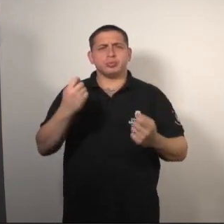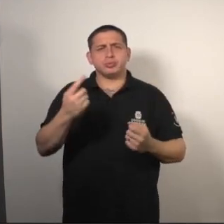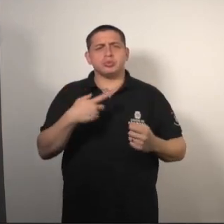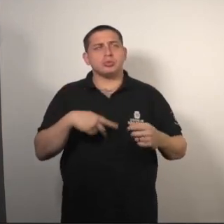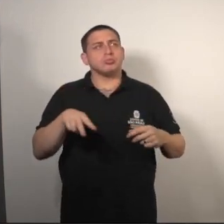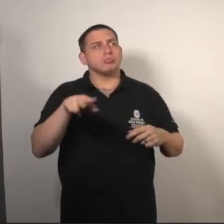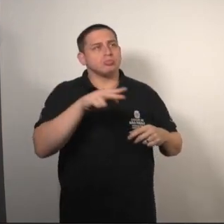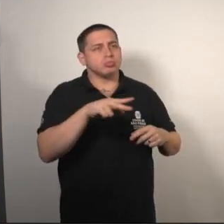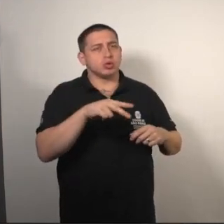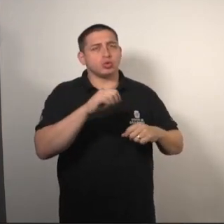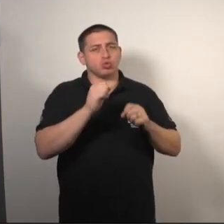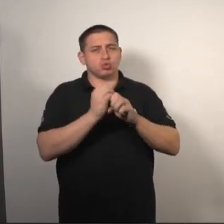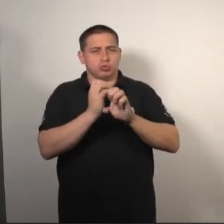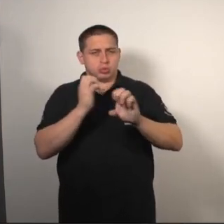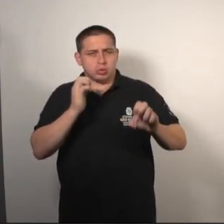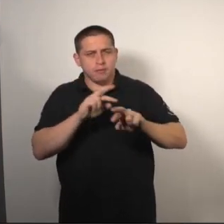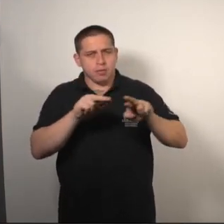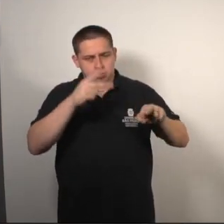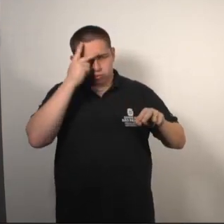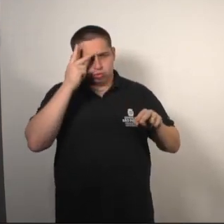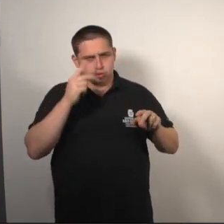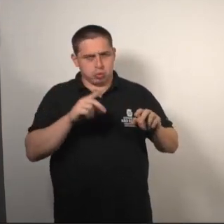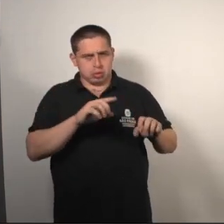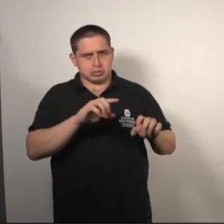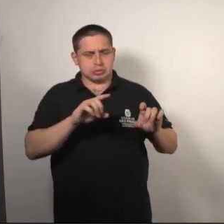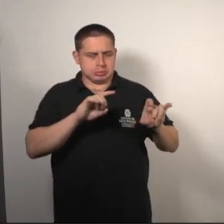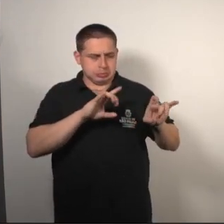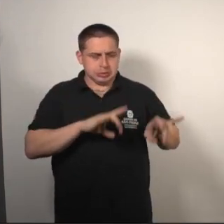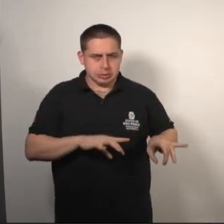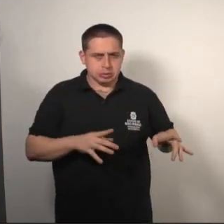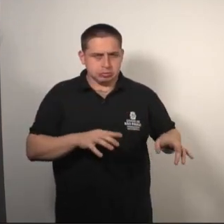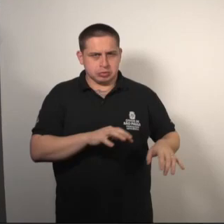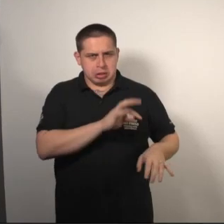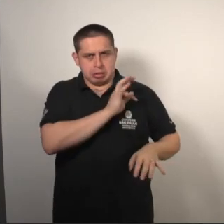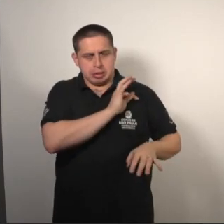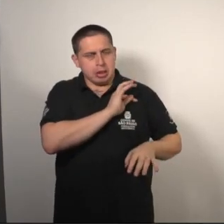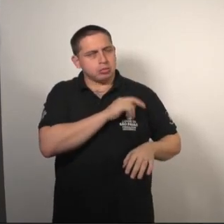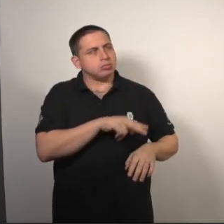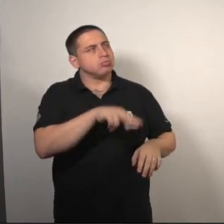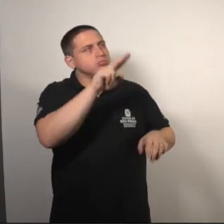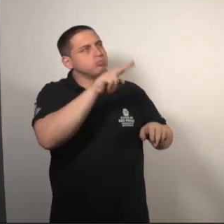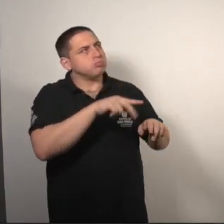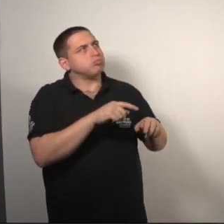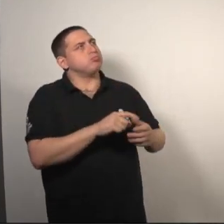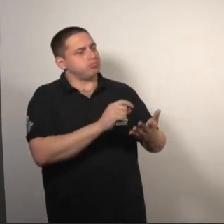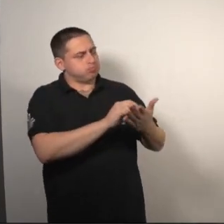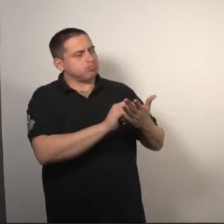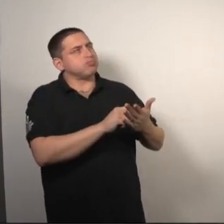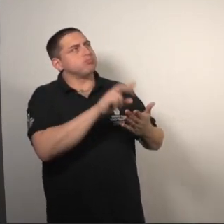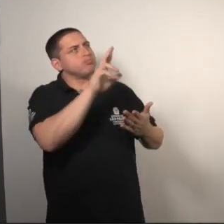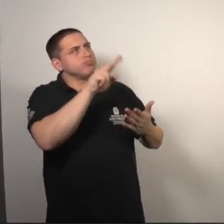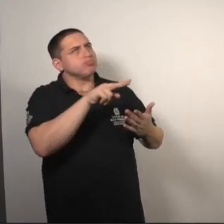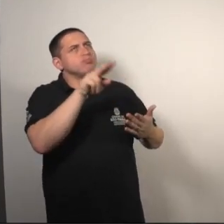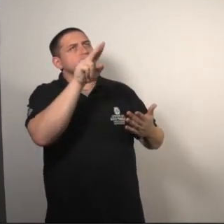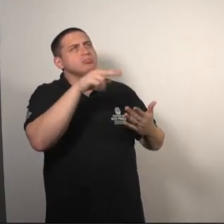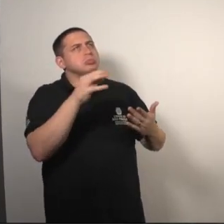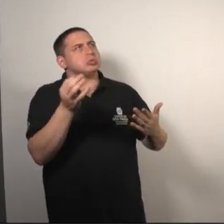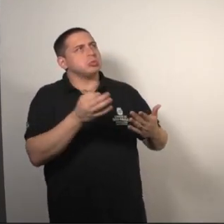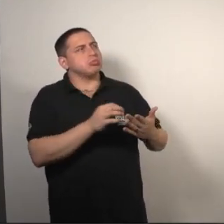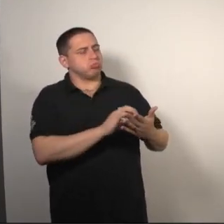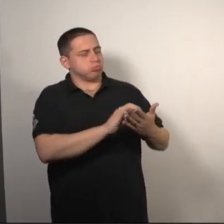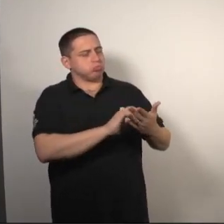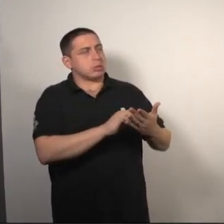ver o comportamento dessas estruturas. Com isso, a gente consegue fazer uma priorização, quer dizer, aquelas estruturas que